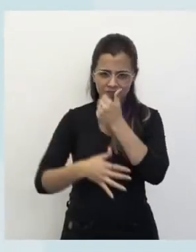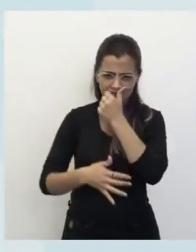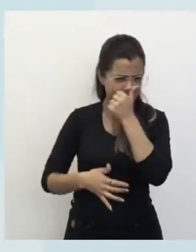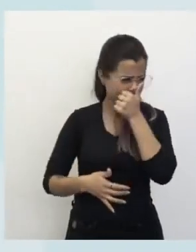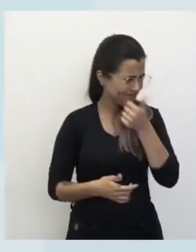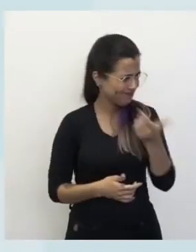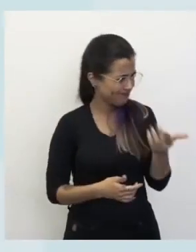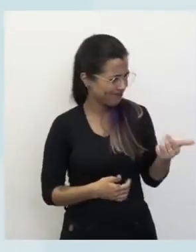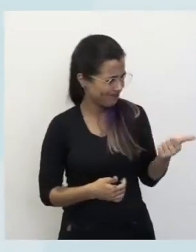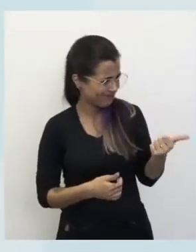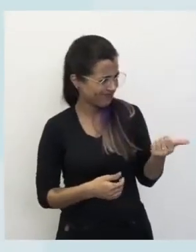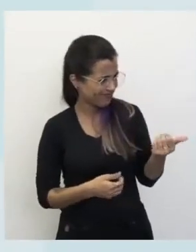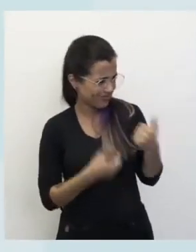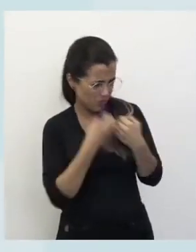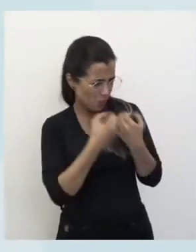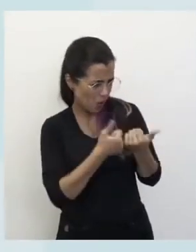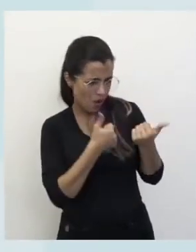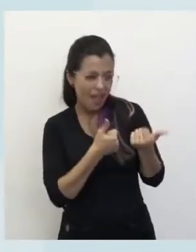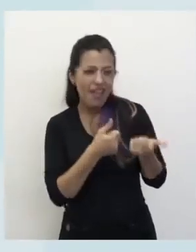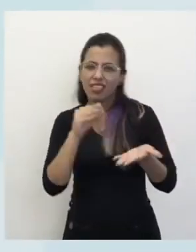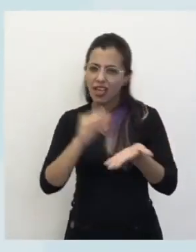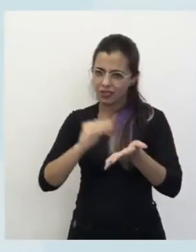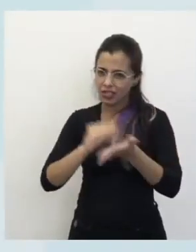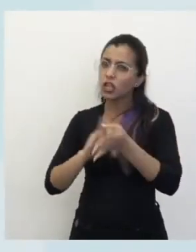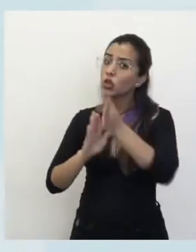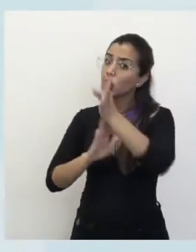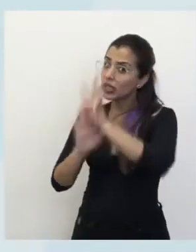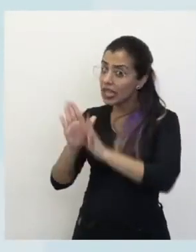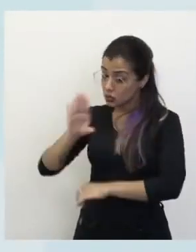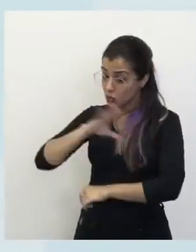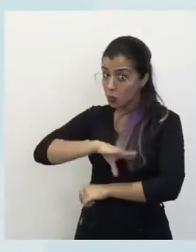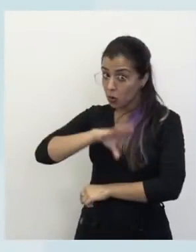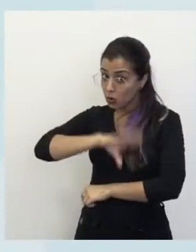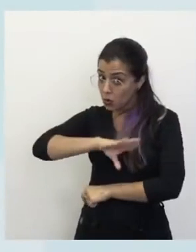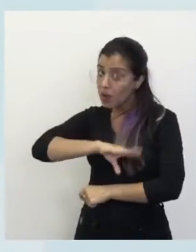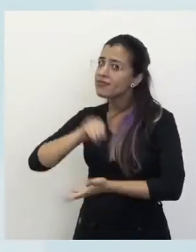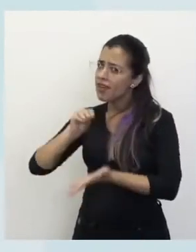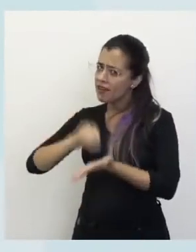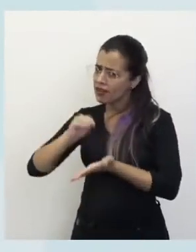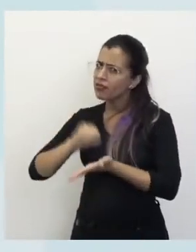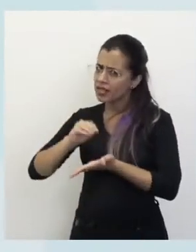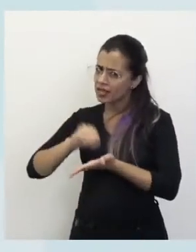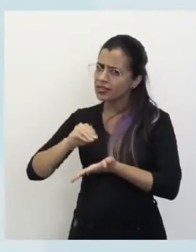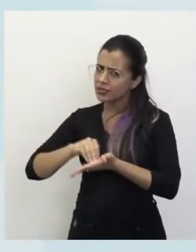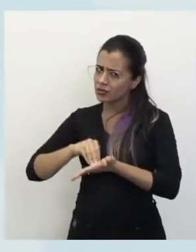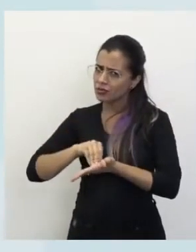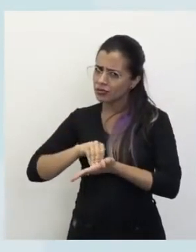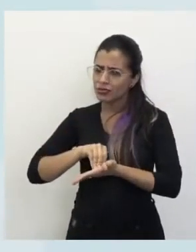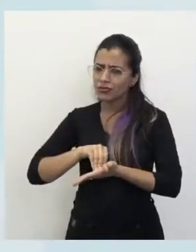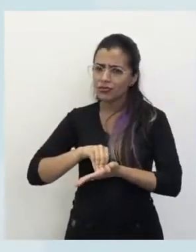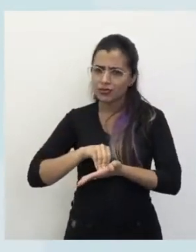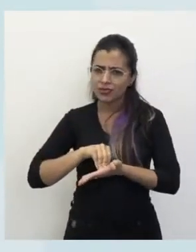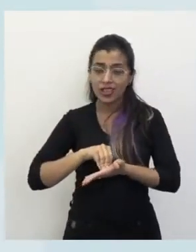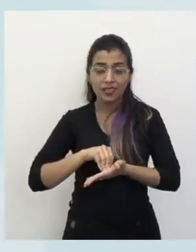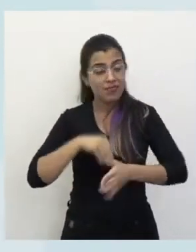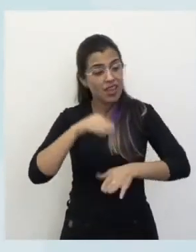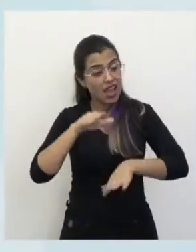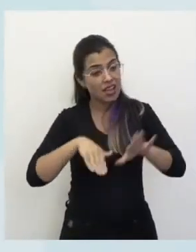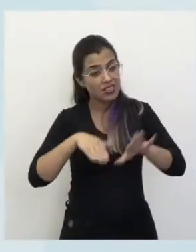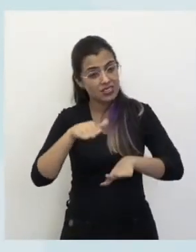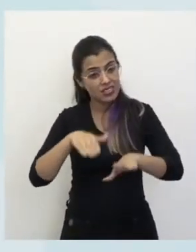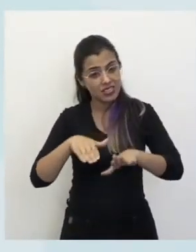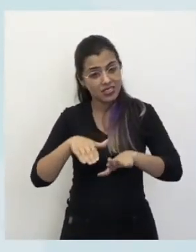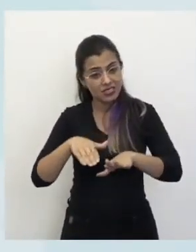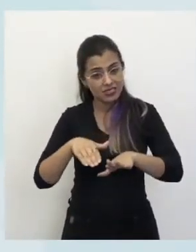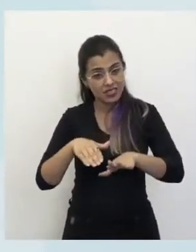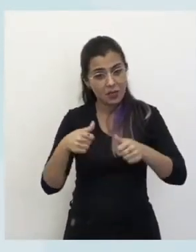Mauro? Falta alguma coisa. Gente, falta, não falta? Tá ali. Talvez não, talvez poucos saibam. É necessário, então, mudar